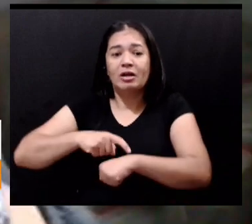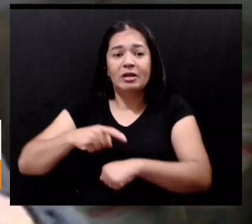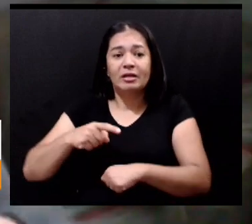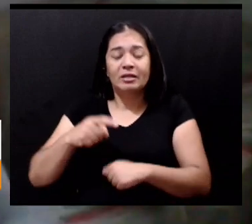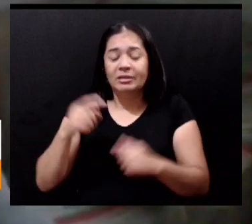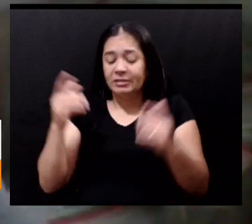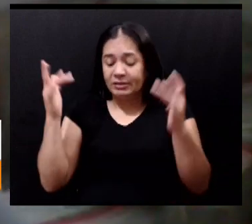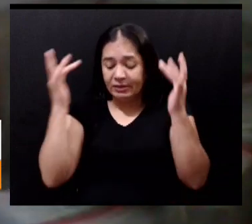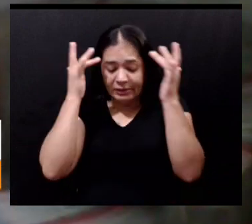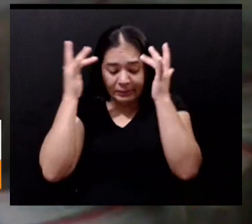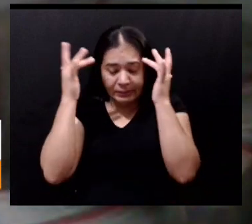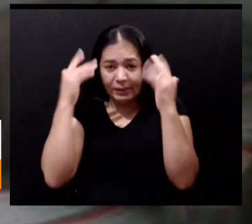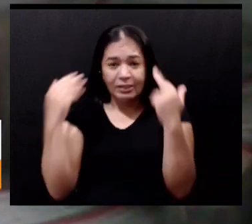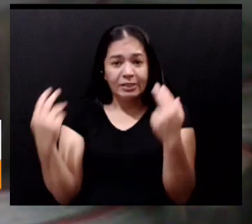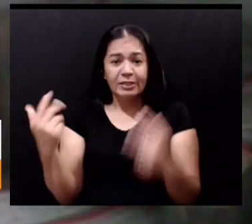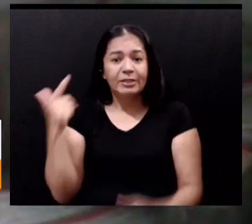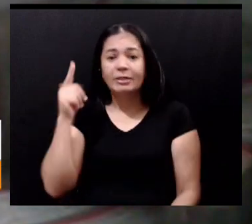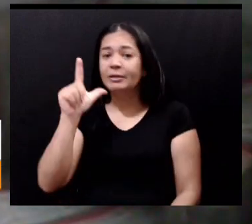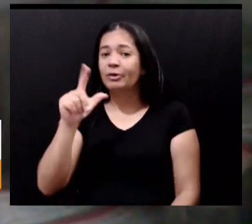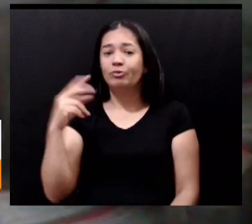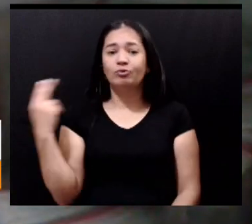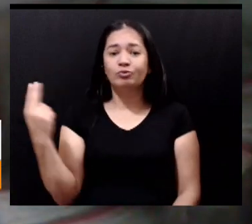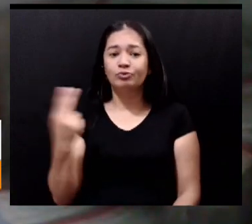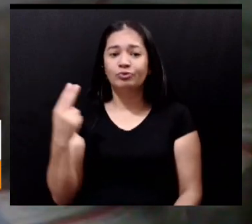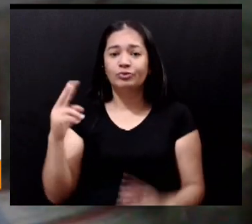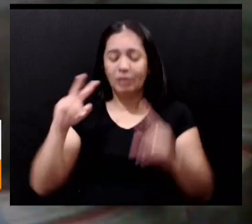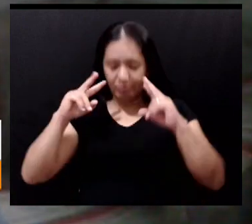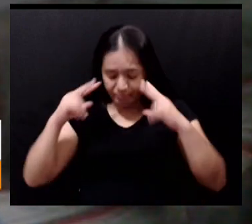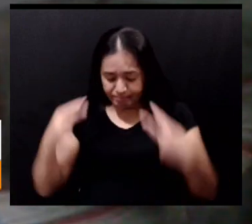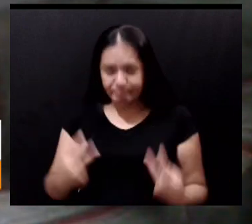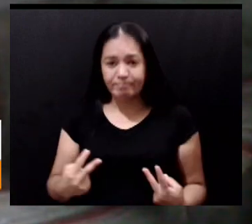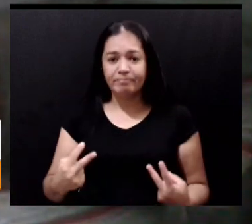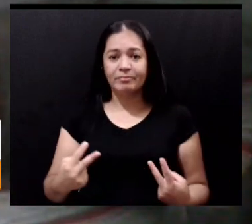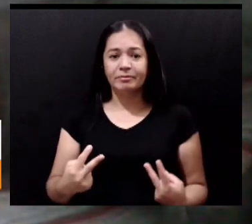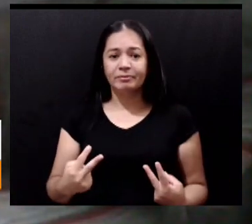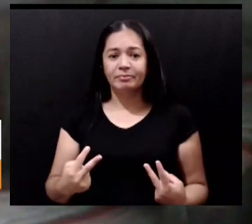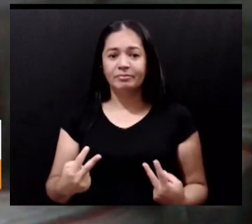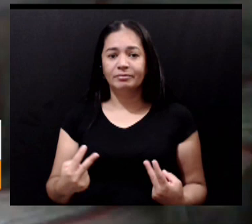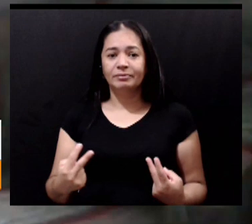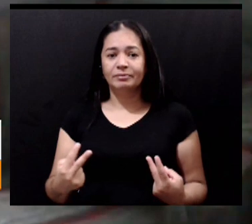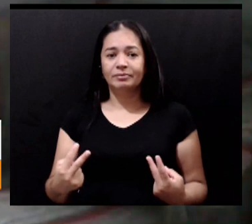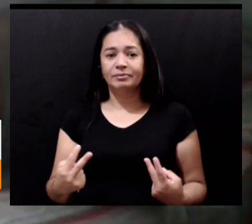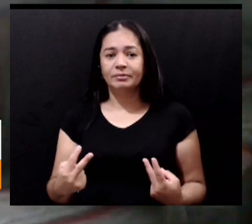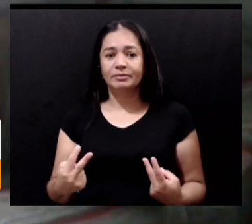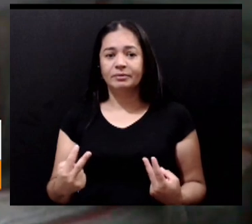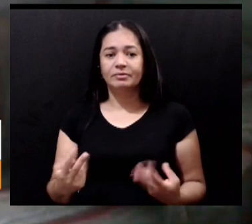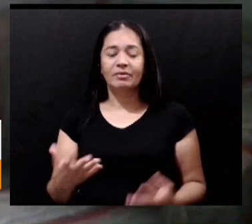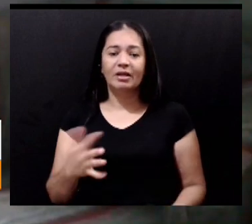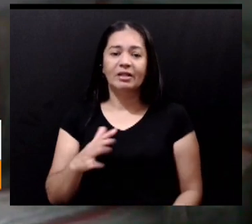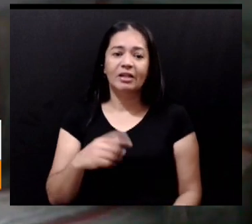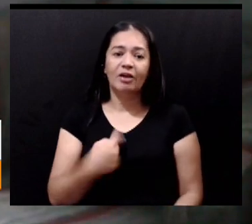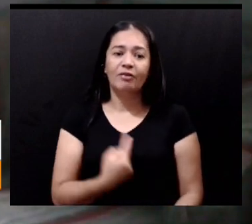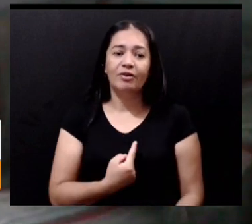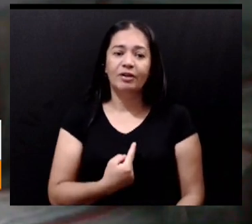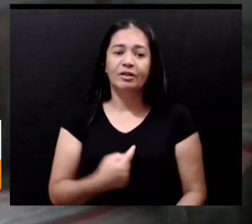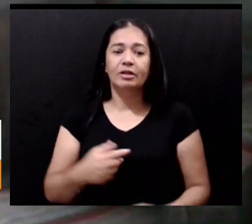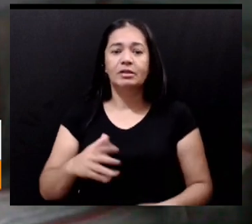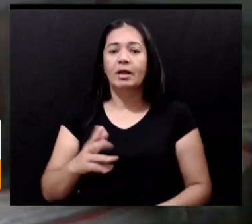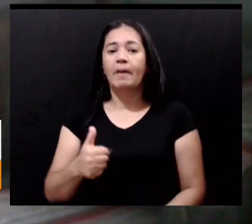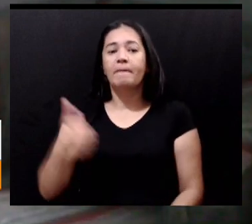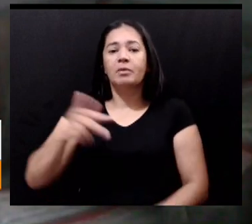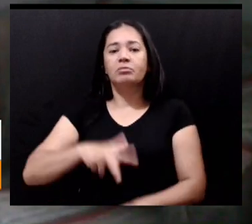frente, ela está vivendo aquele momento. Então, talvez a nossa primeira postura é nos colocar ao